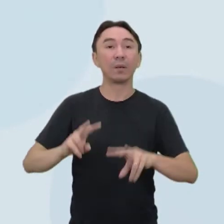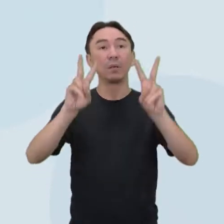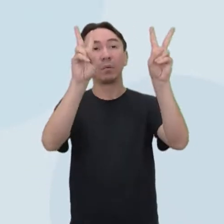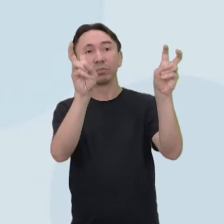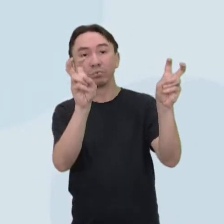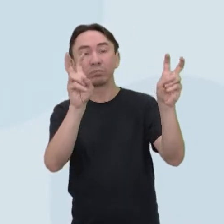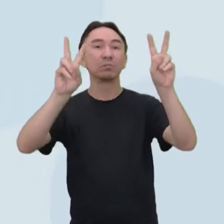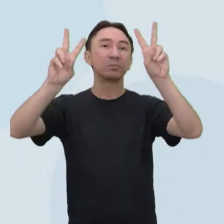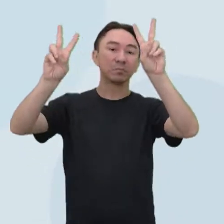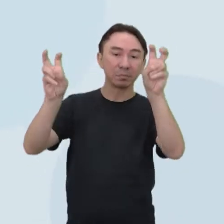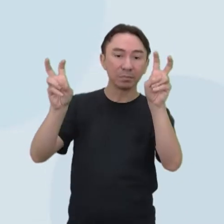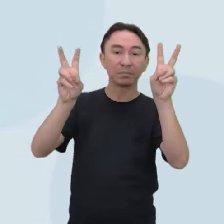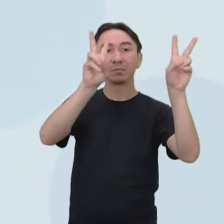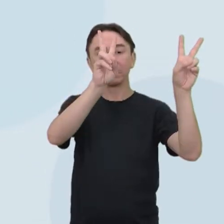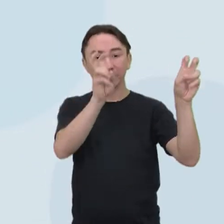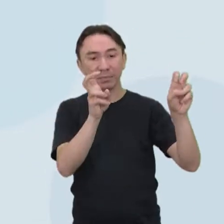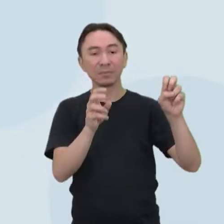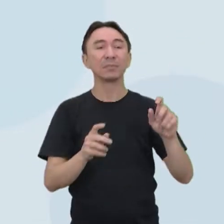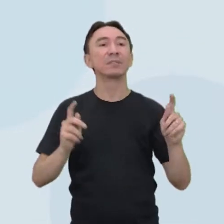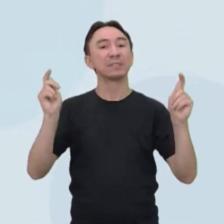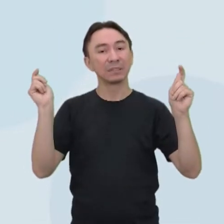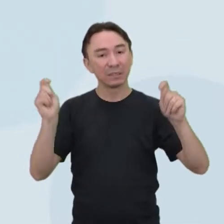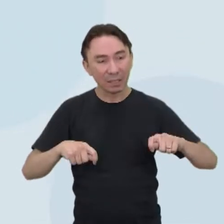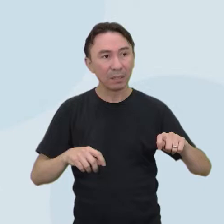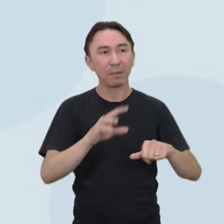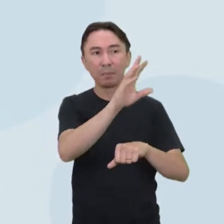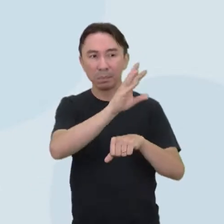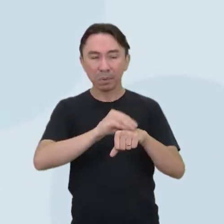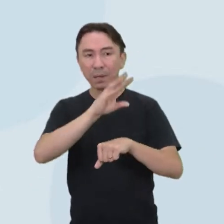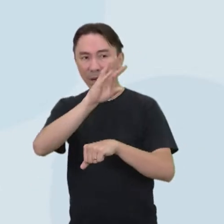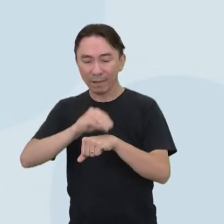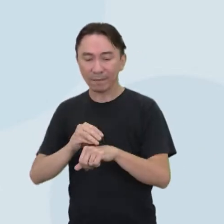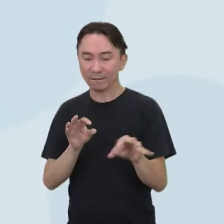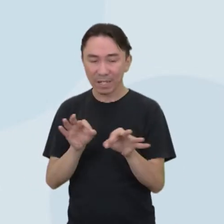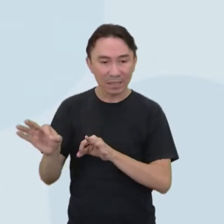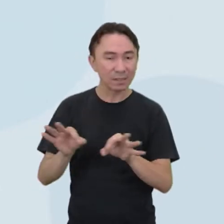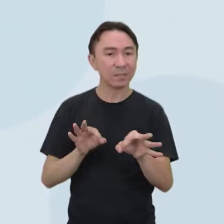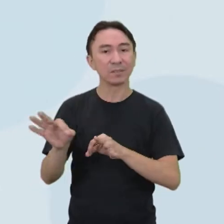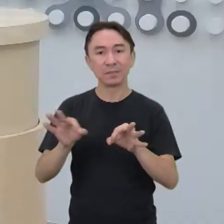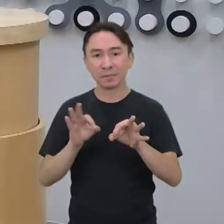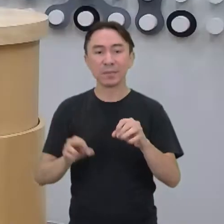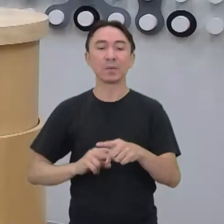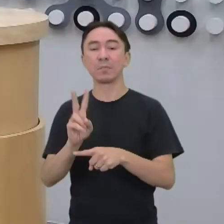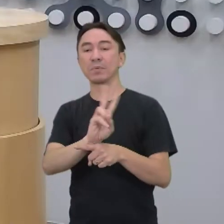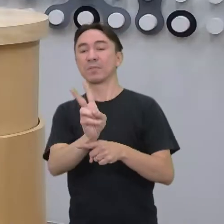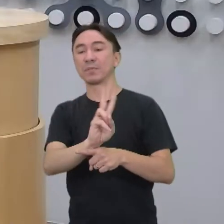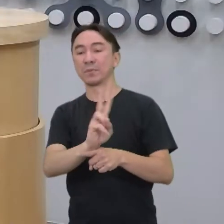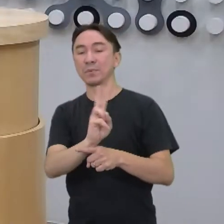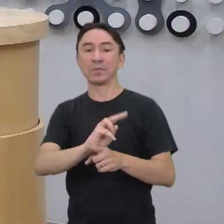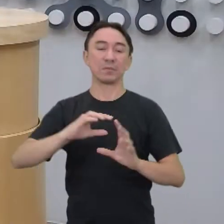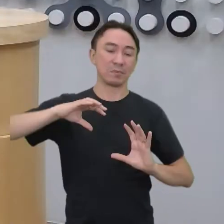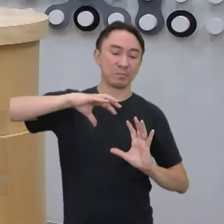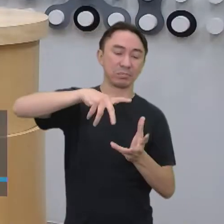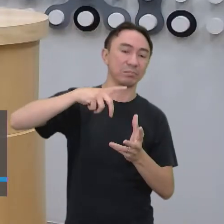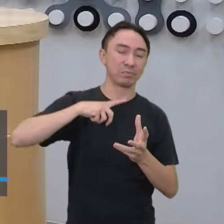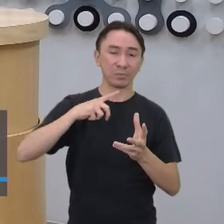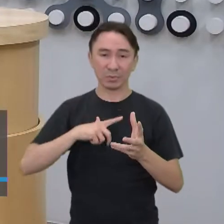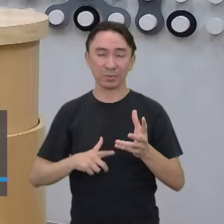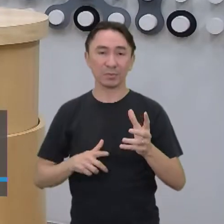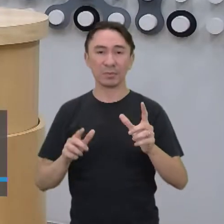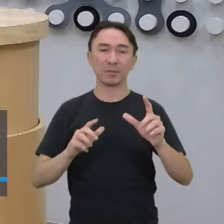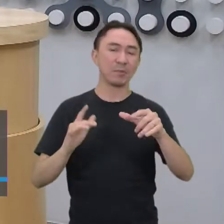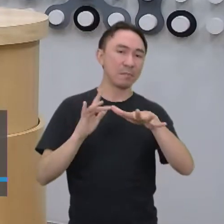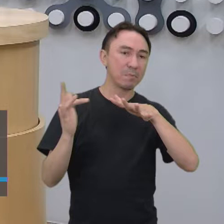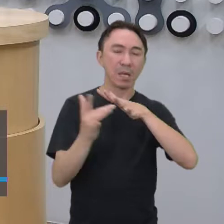base para a elaboração de um observatório de mídias? Ou seja, o que você discutiu no seu componente, inclusive na TV Cultura, que os estudantes